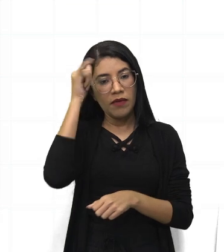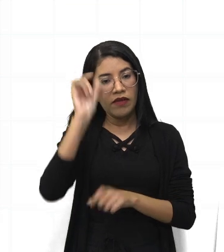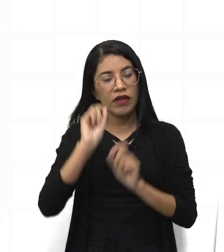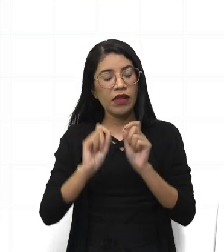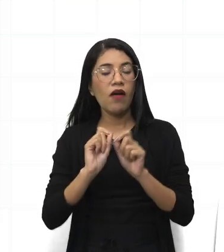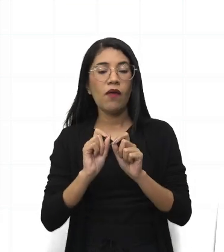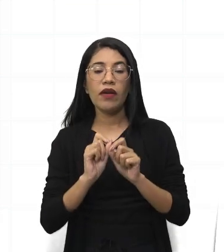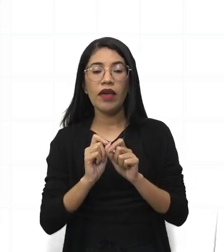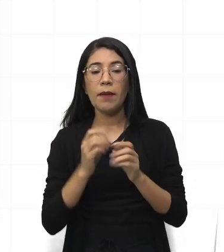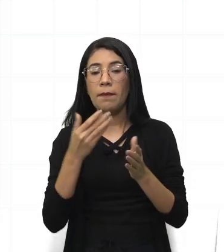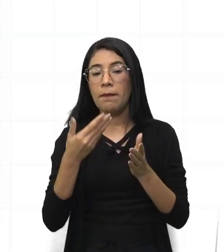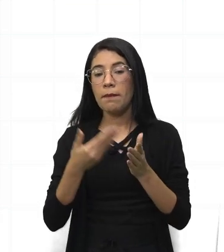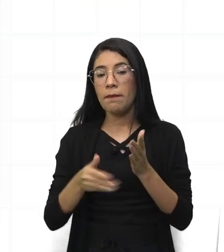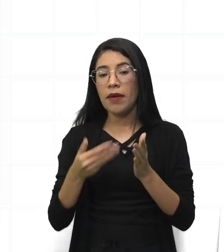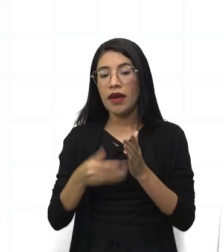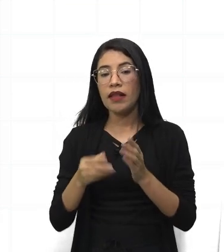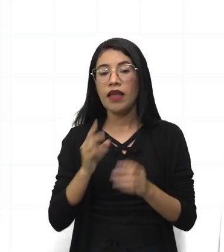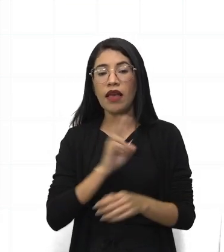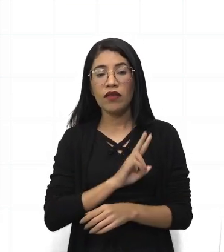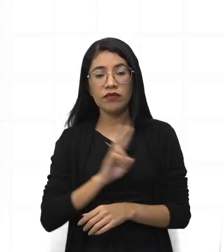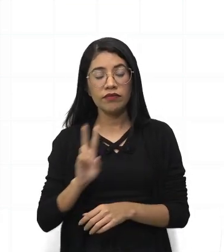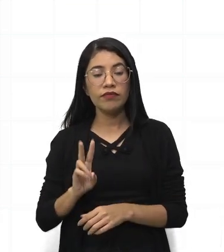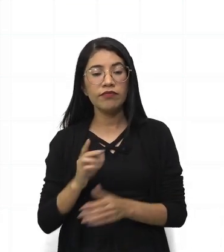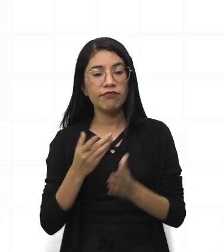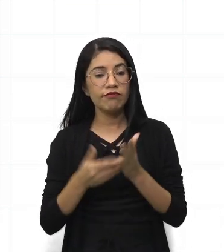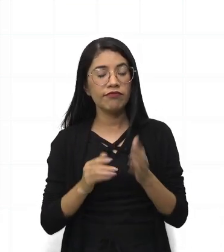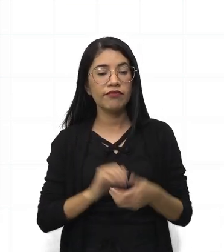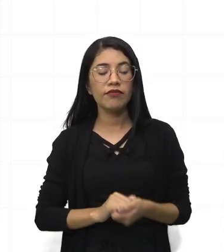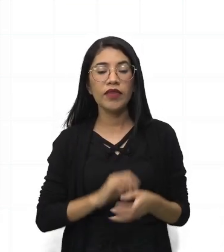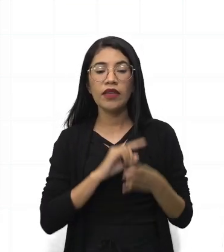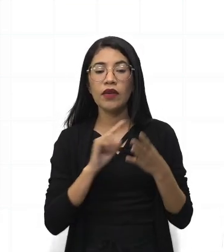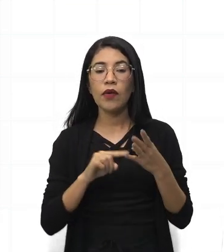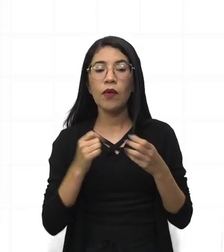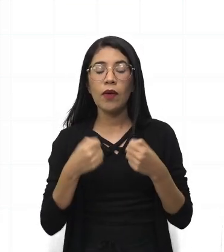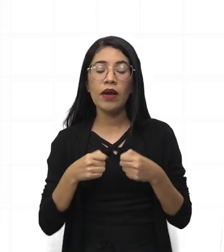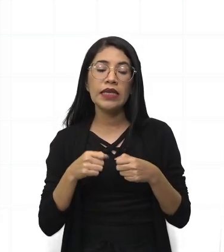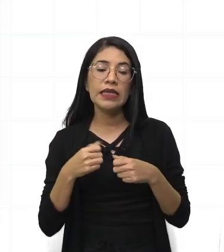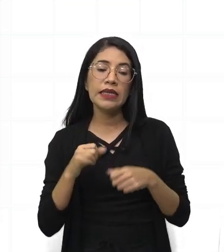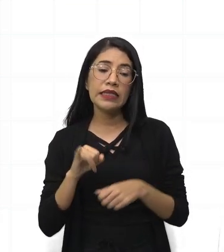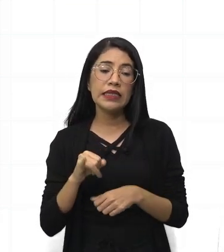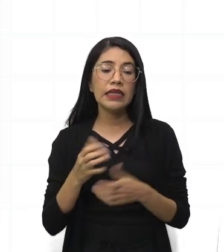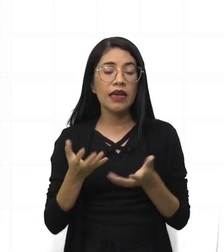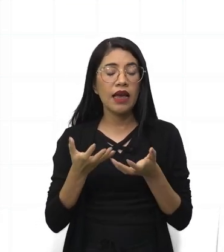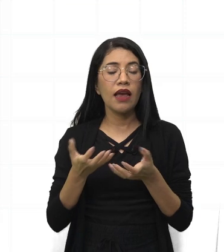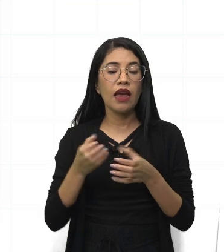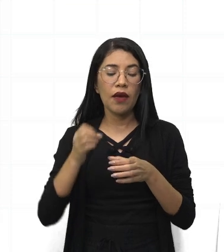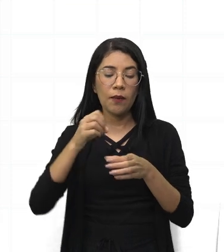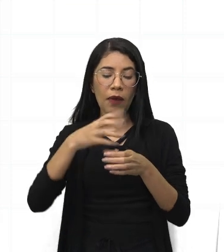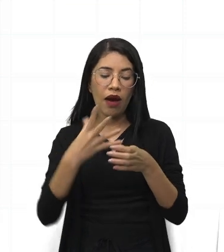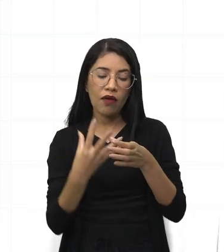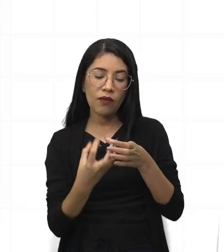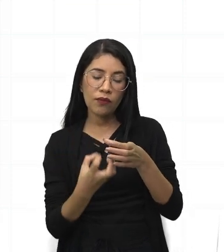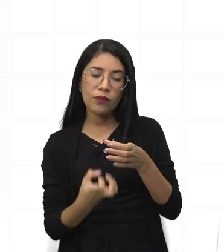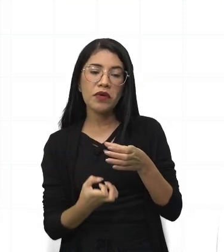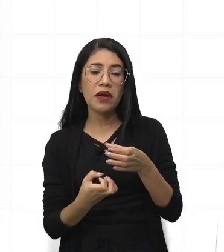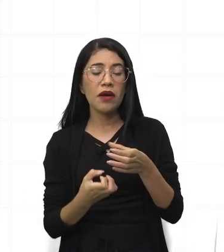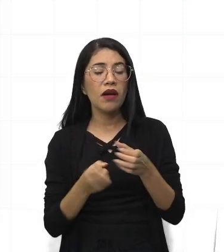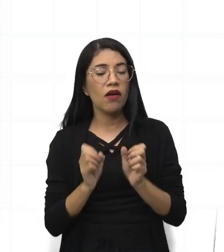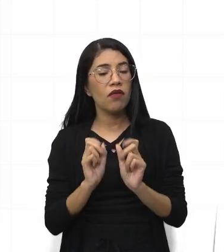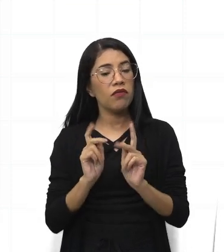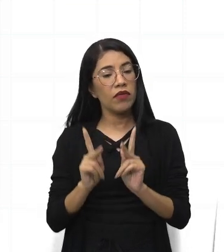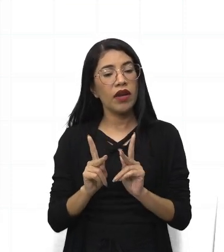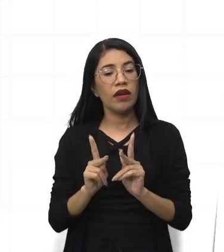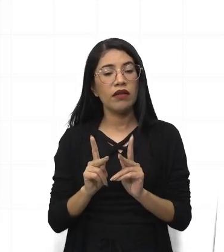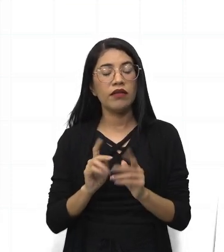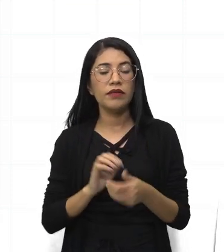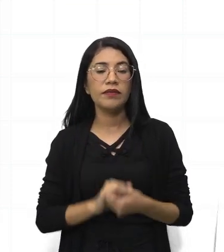para que não se perca as vitaminas. 4, Coar é opcional, o ideal é não coar. Mas como a gente